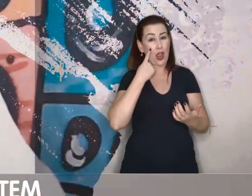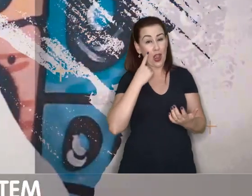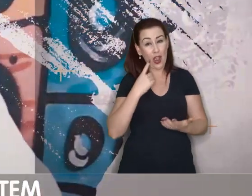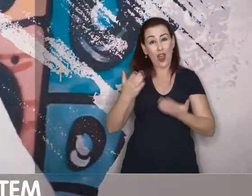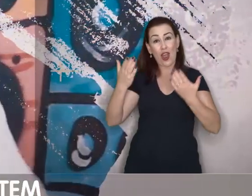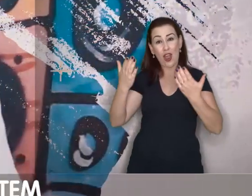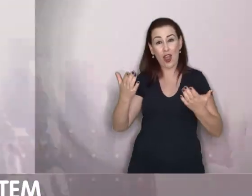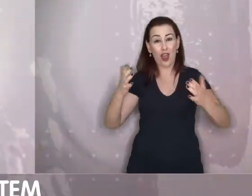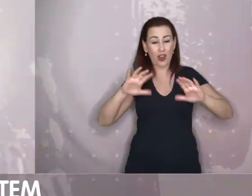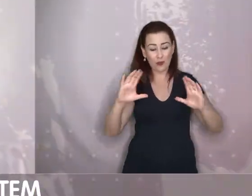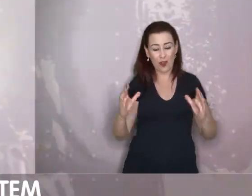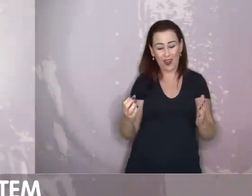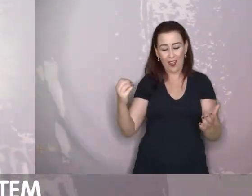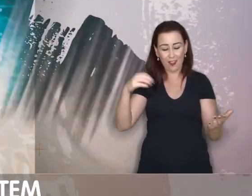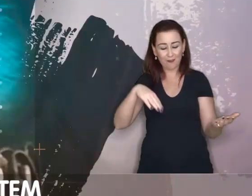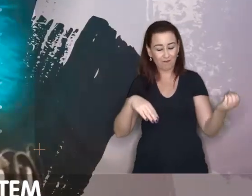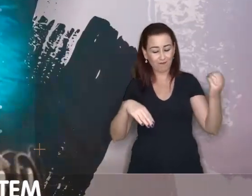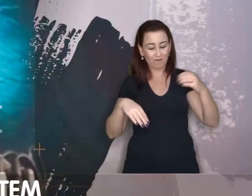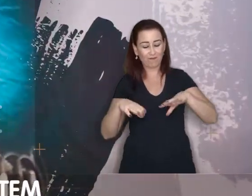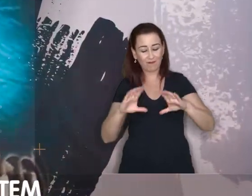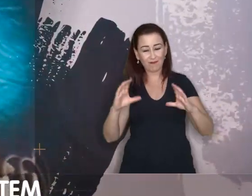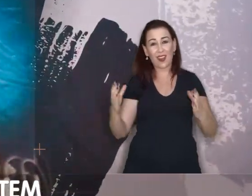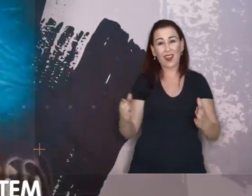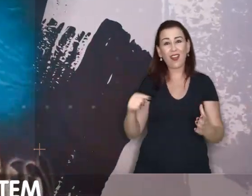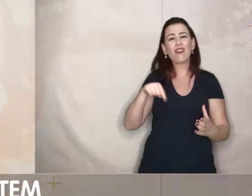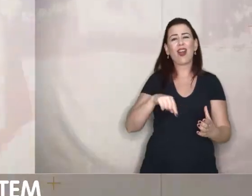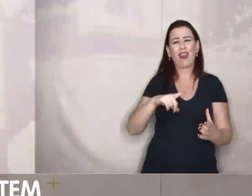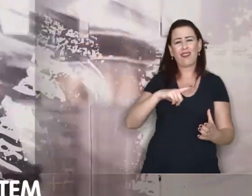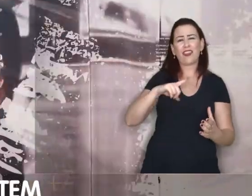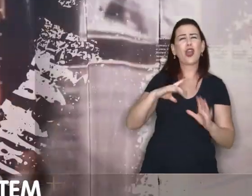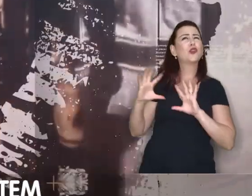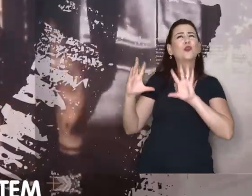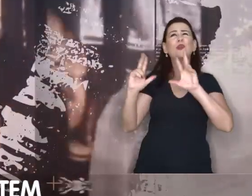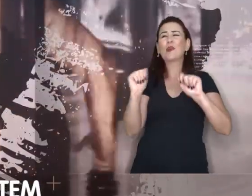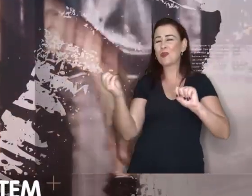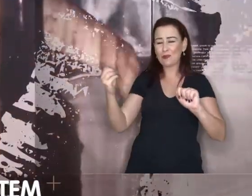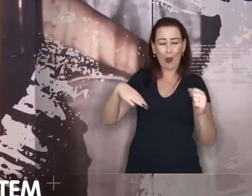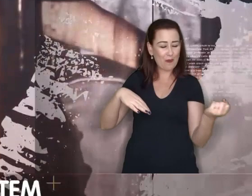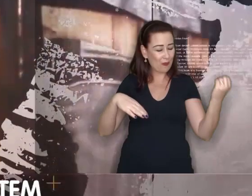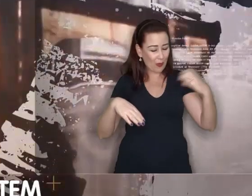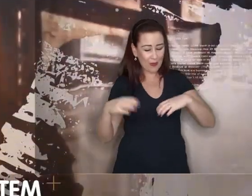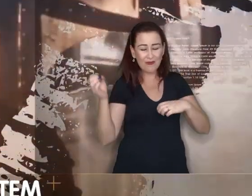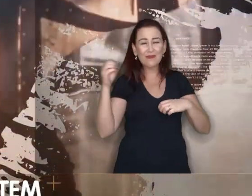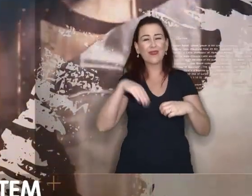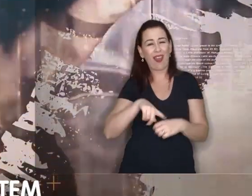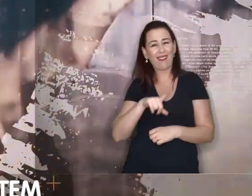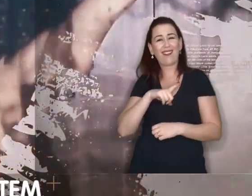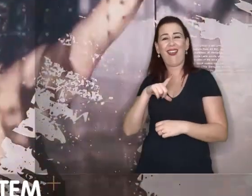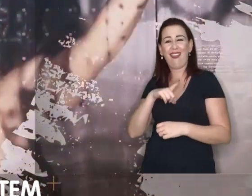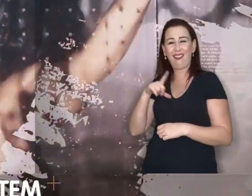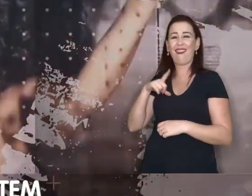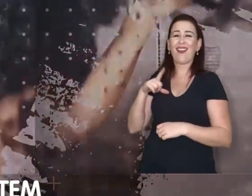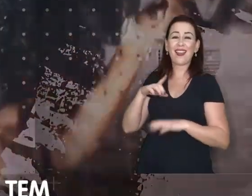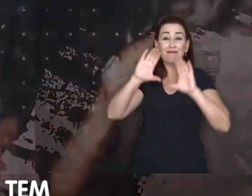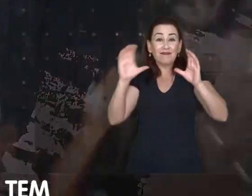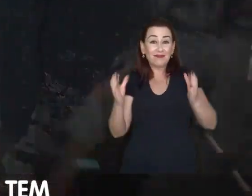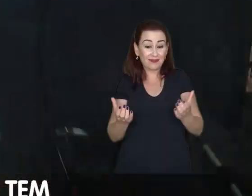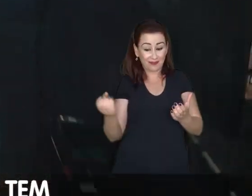gente. Olha o balaio de feira, no balaio tem. Olha o balaio de feira, no balaio